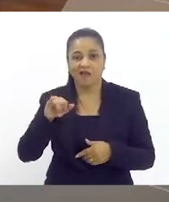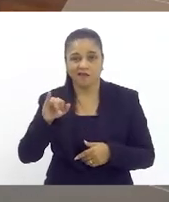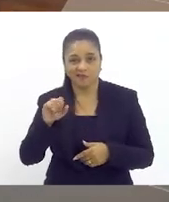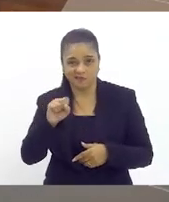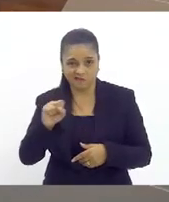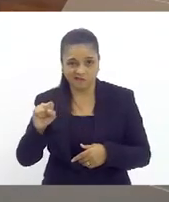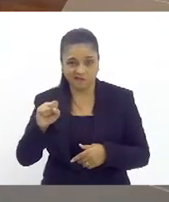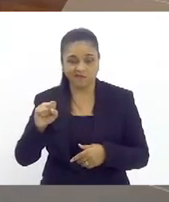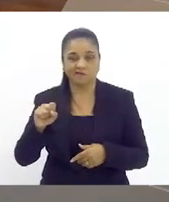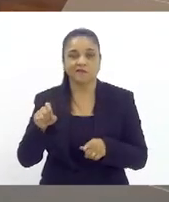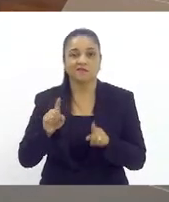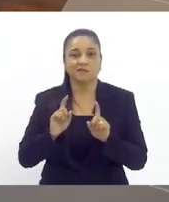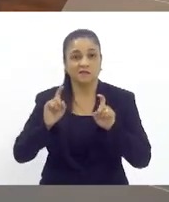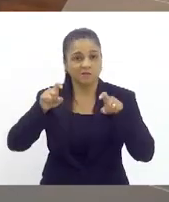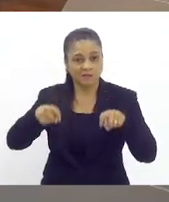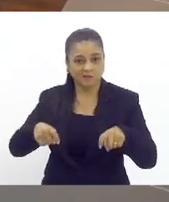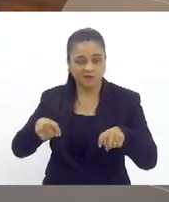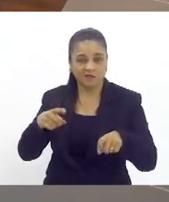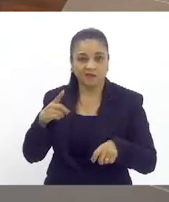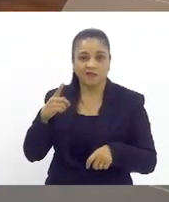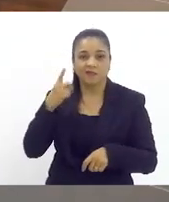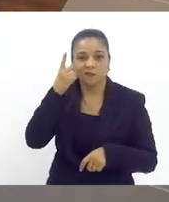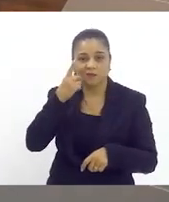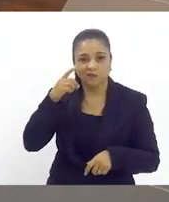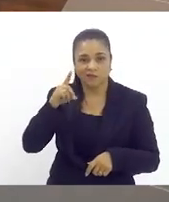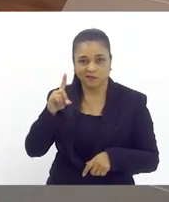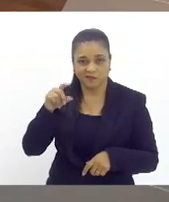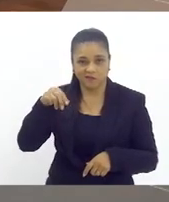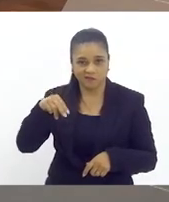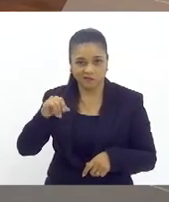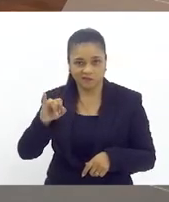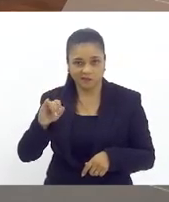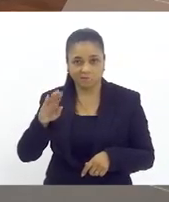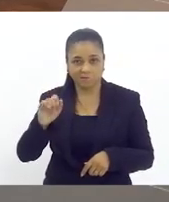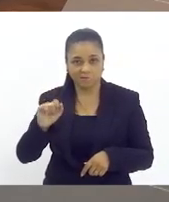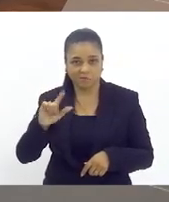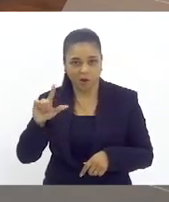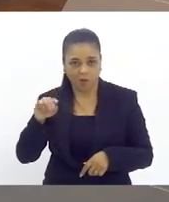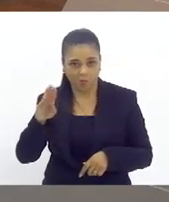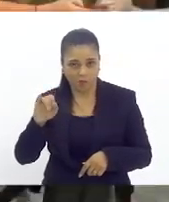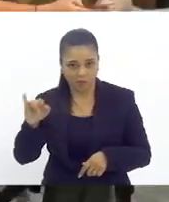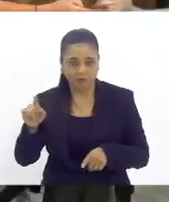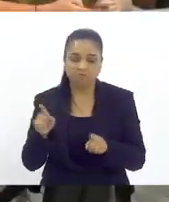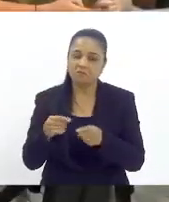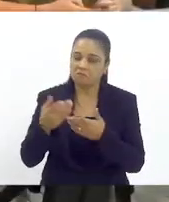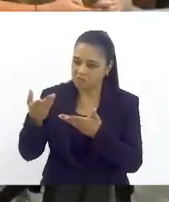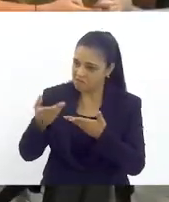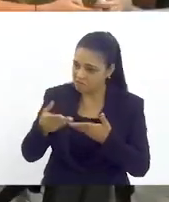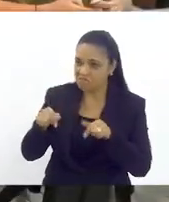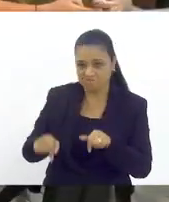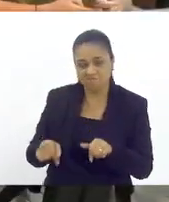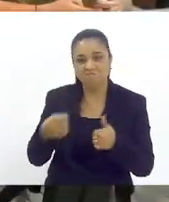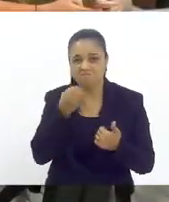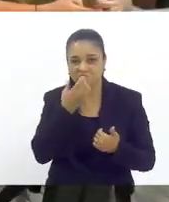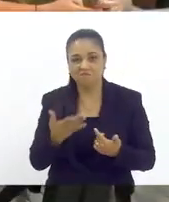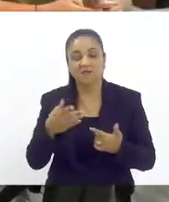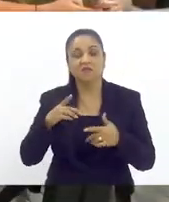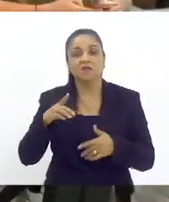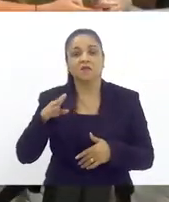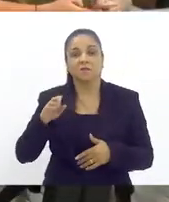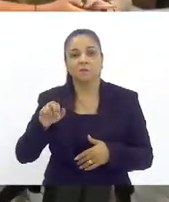do mandato da deputada Dani Balbi Cadê tá aí bem-vindo também e o Bruno Araújo